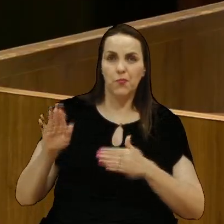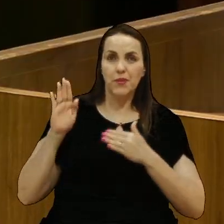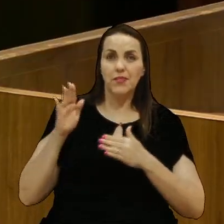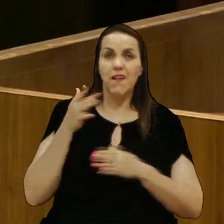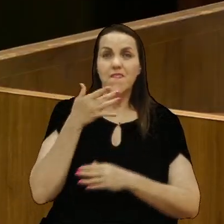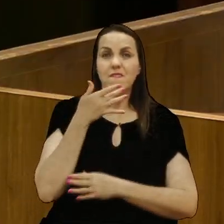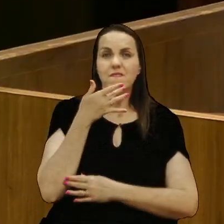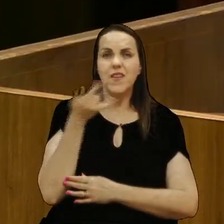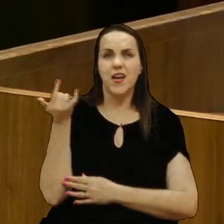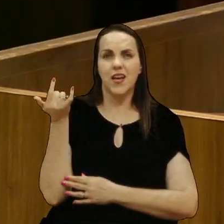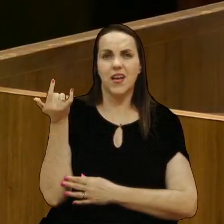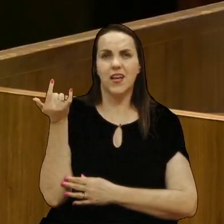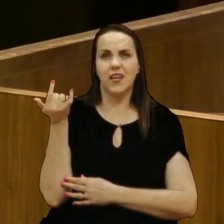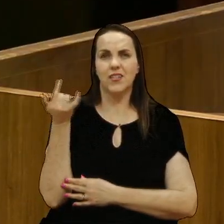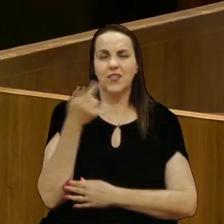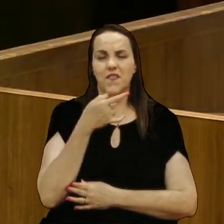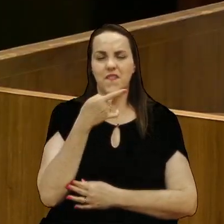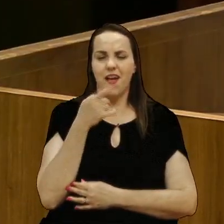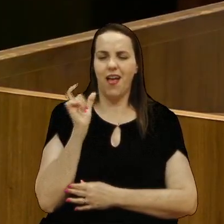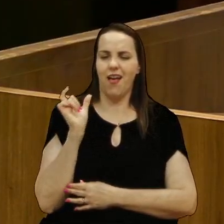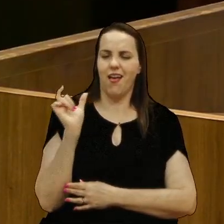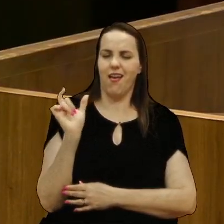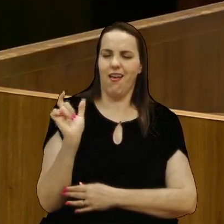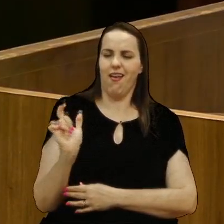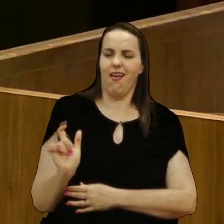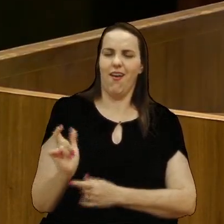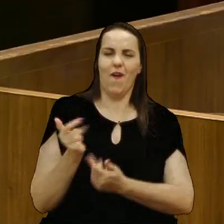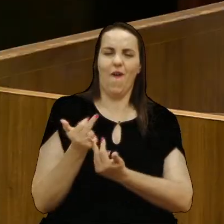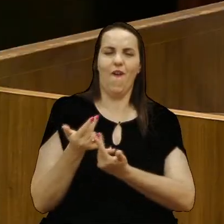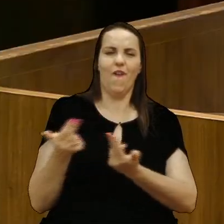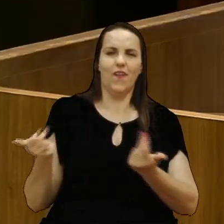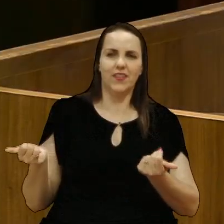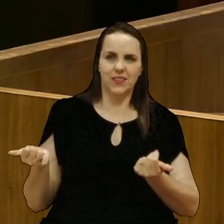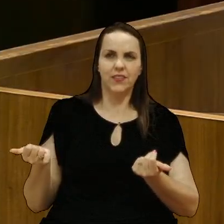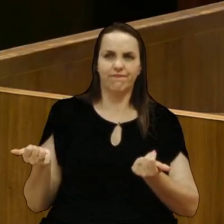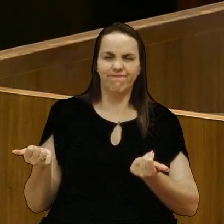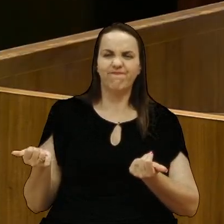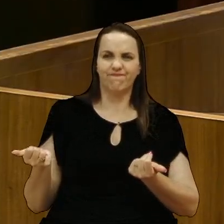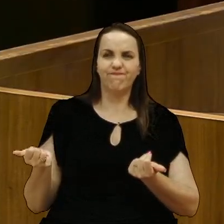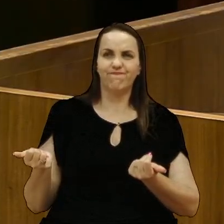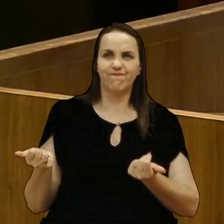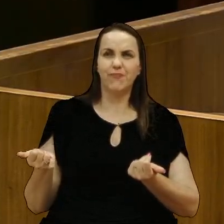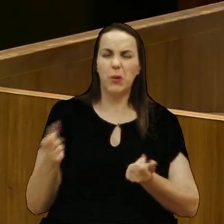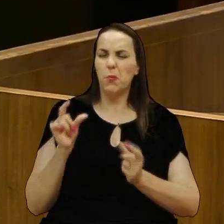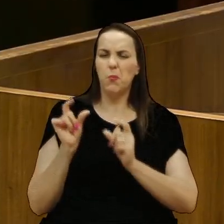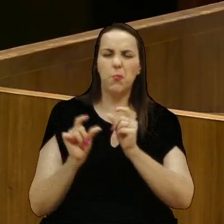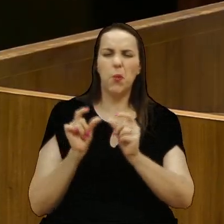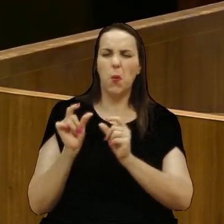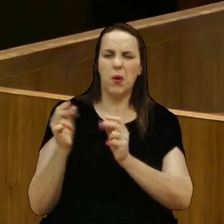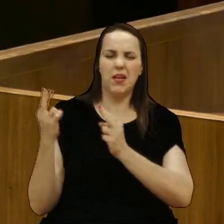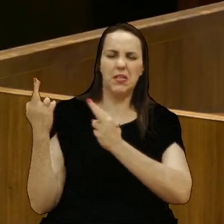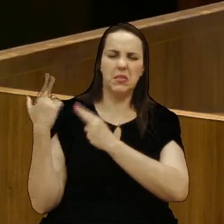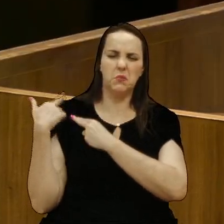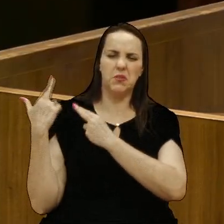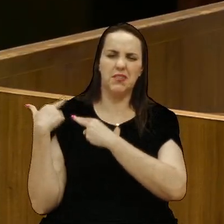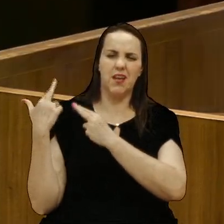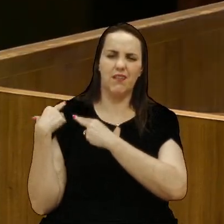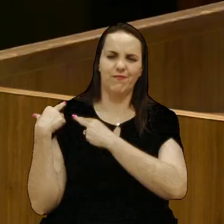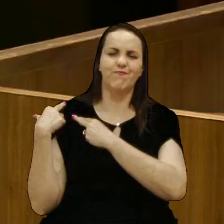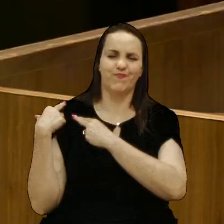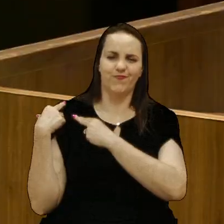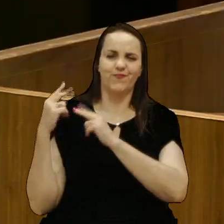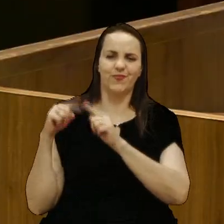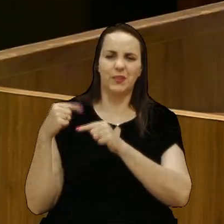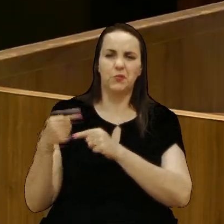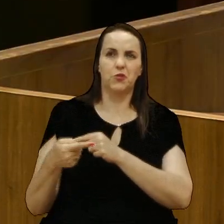fácil fazer chavão e dizer coisas com pouca responsabilidade depois. Nós